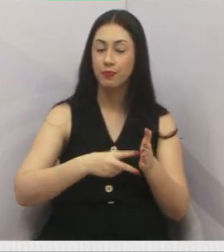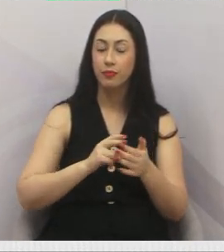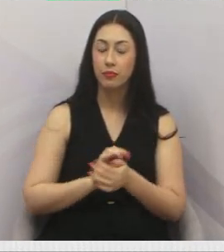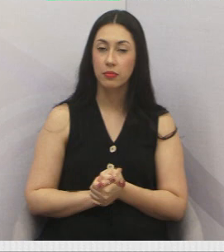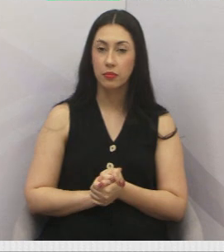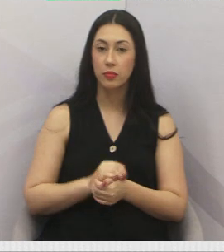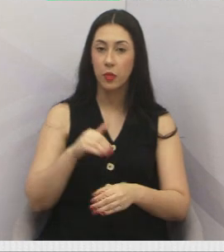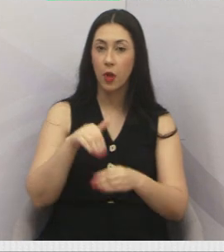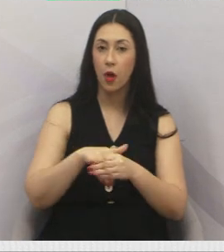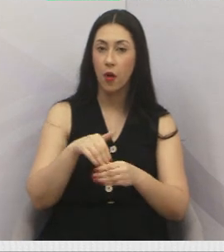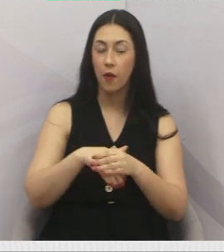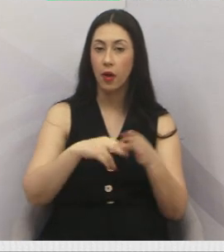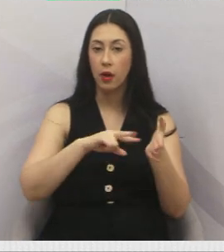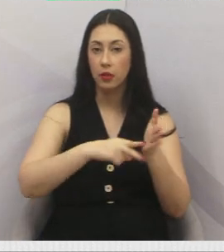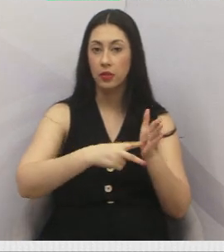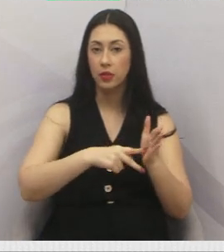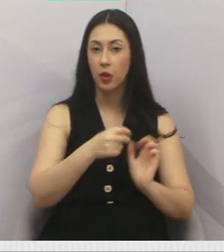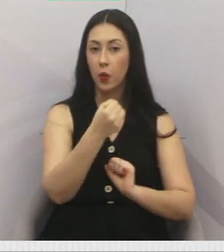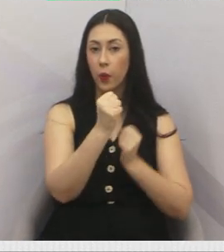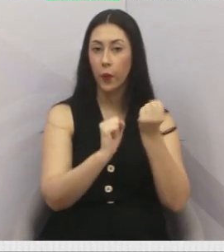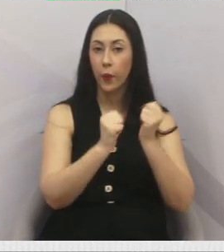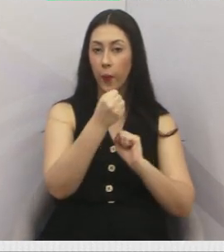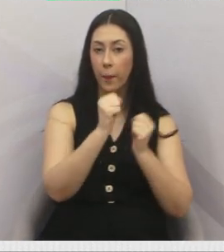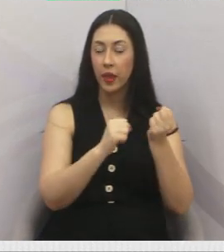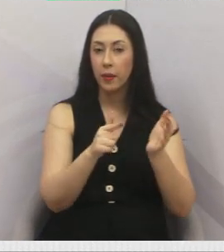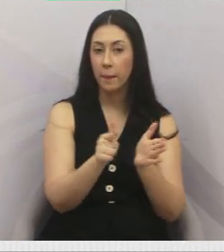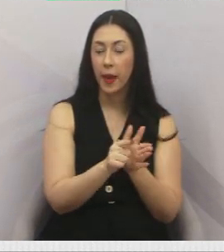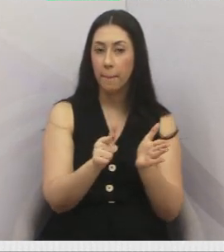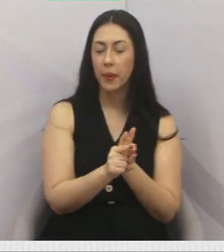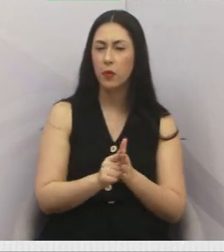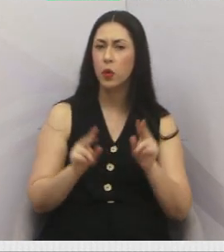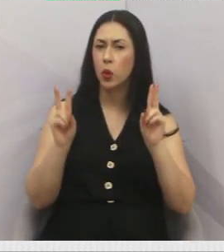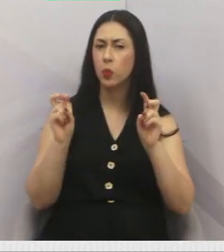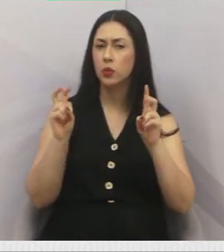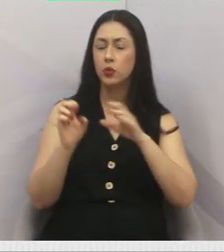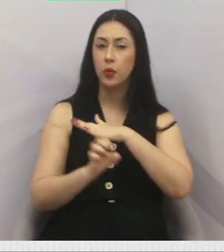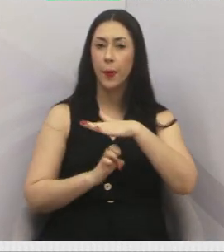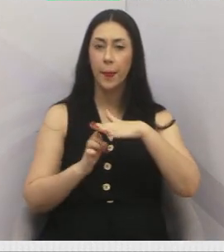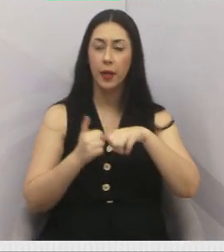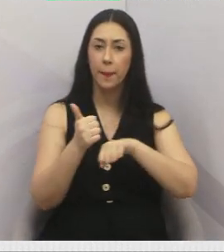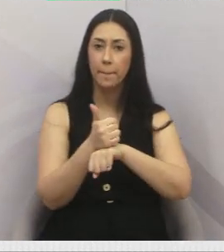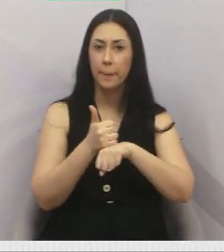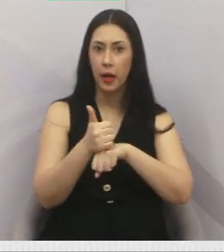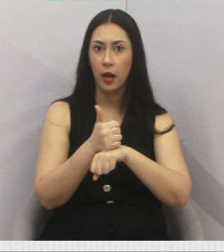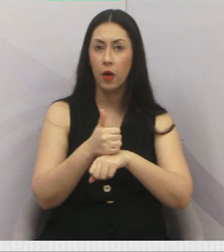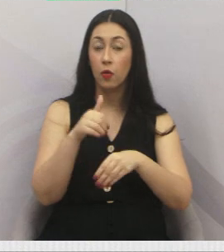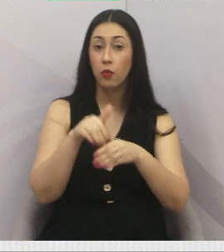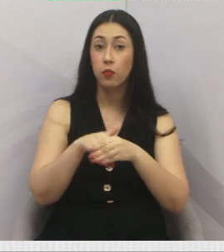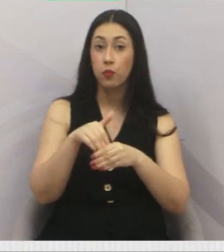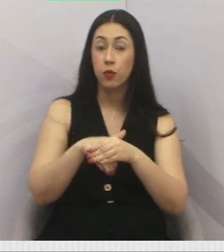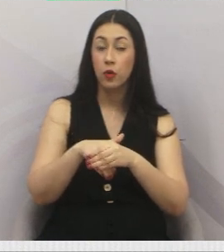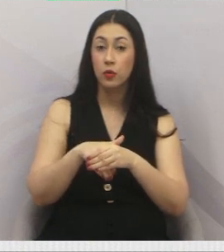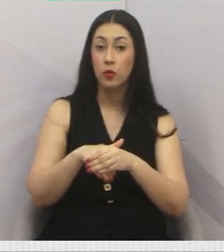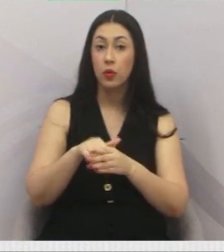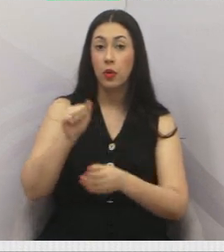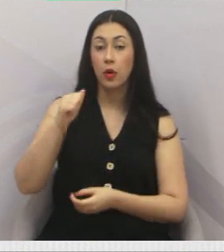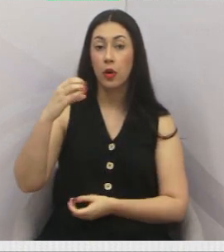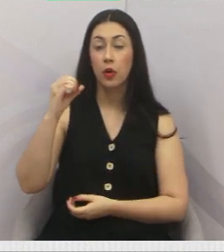Sindical, um voto para o Sindicato dos Papeleiros. Segmento Empresas e Entidades Profissionais, um voto para a